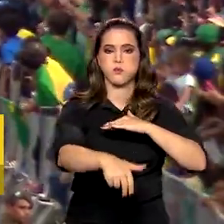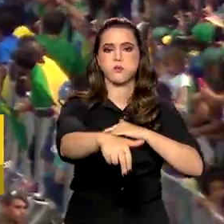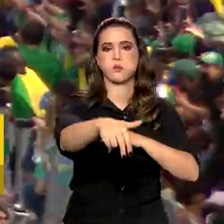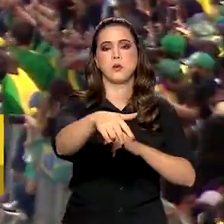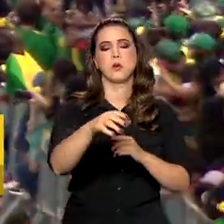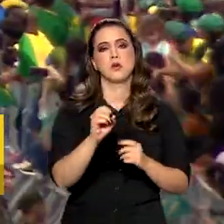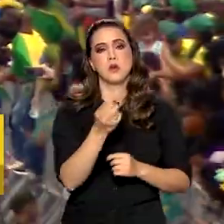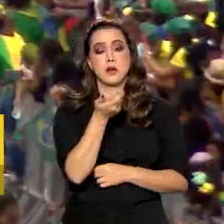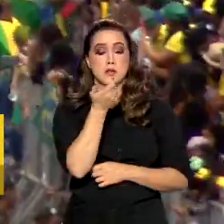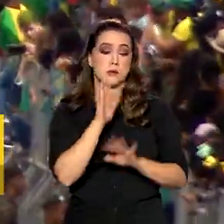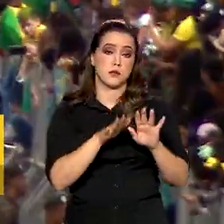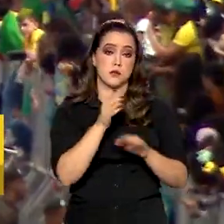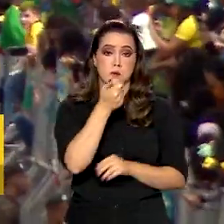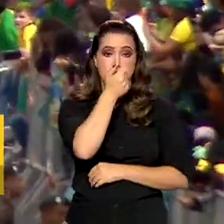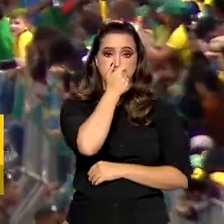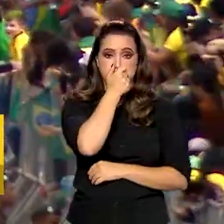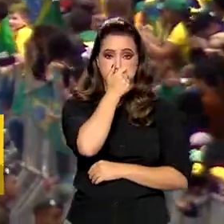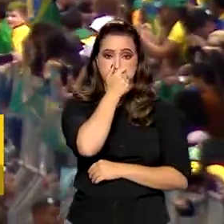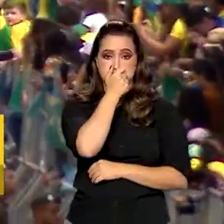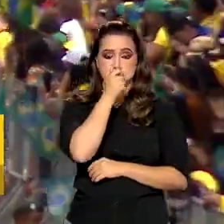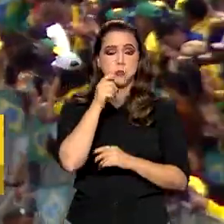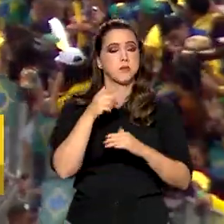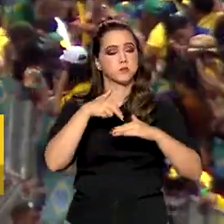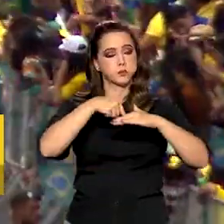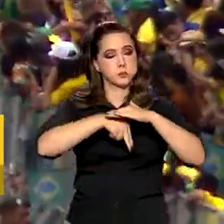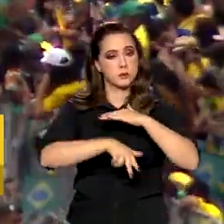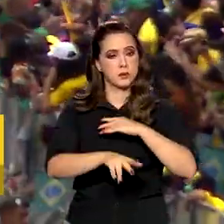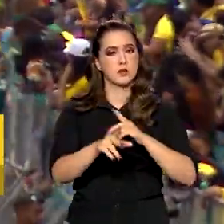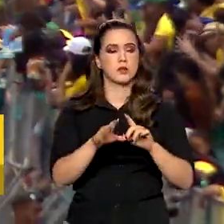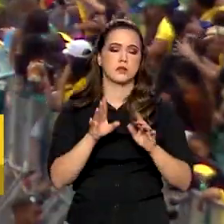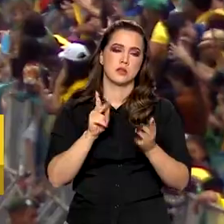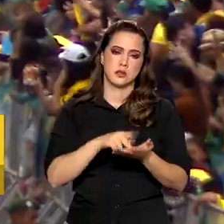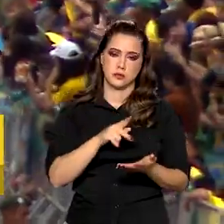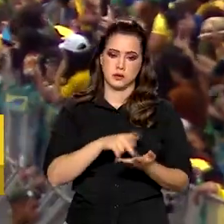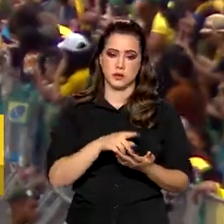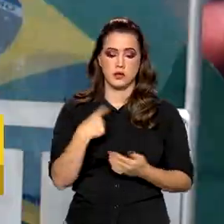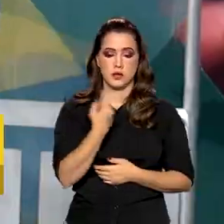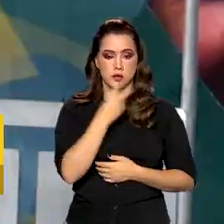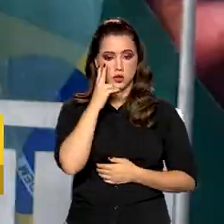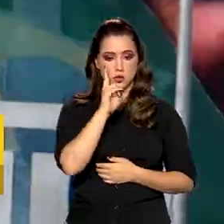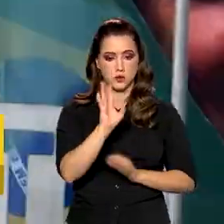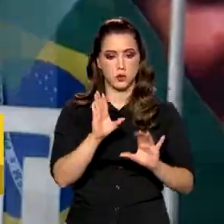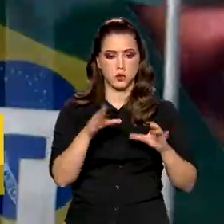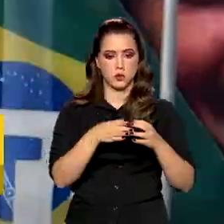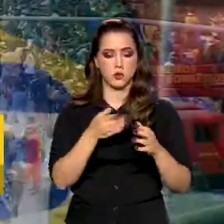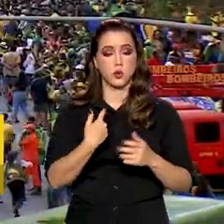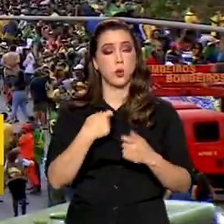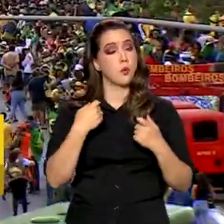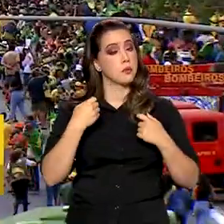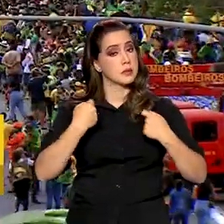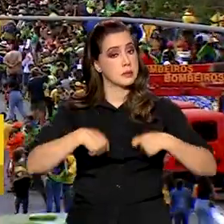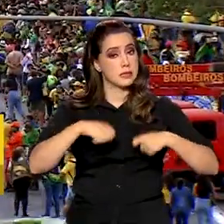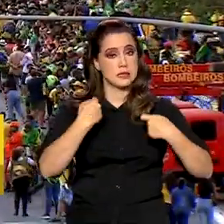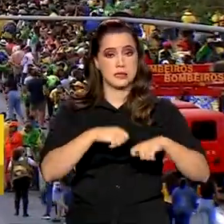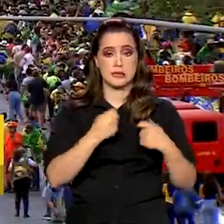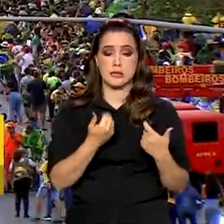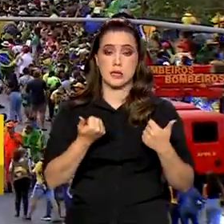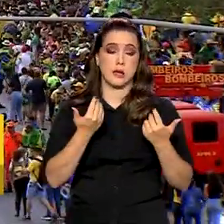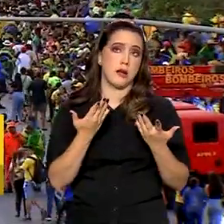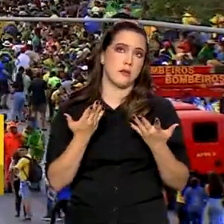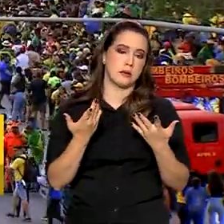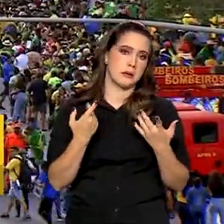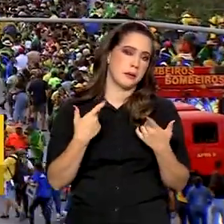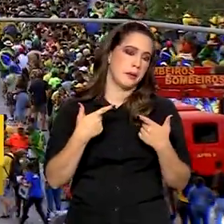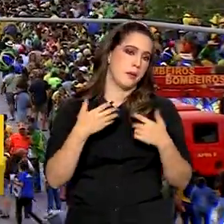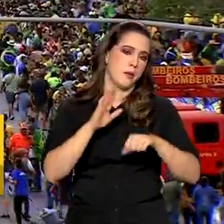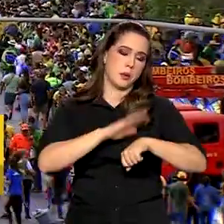meio de mergulho. Então, uma tropa realmente que fica na mão do comandante para as piores missões, vamos dizer assim,